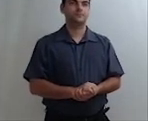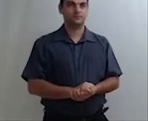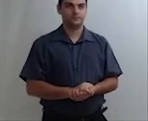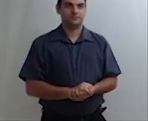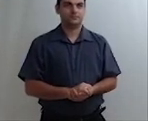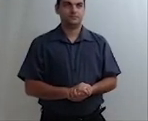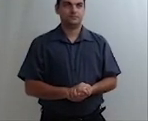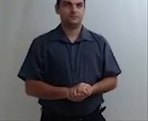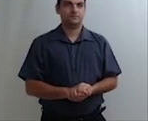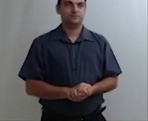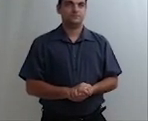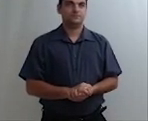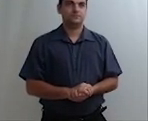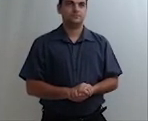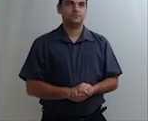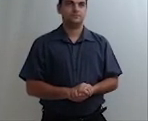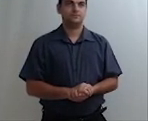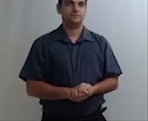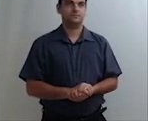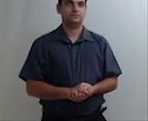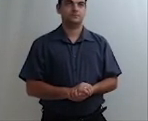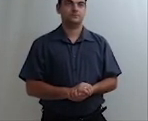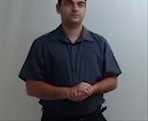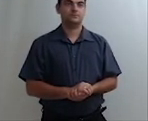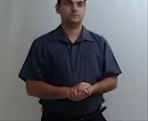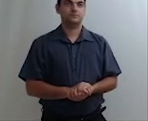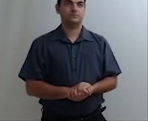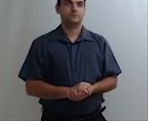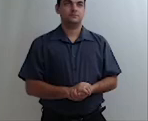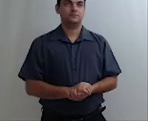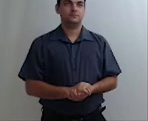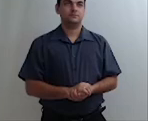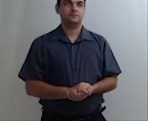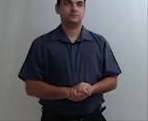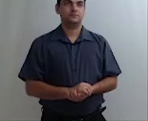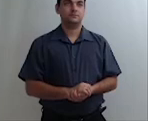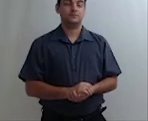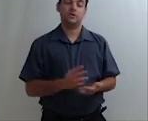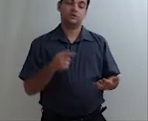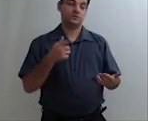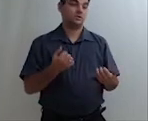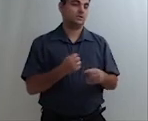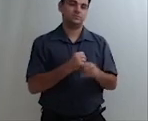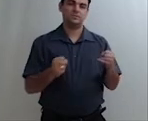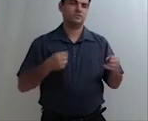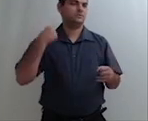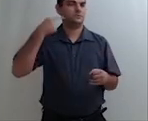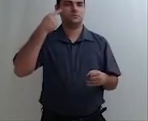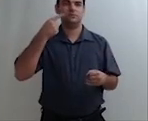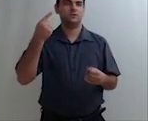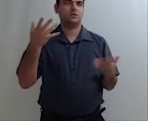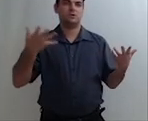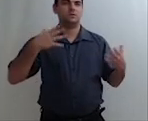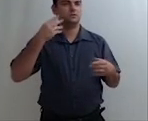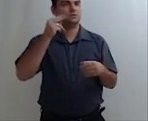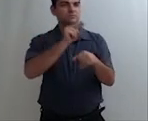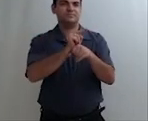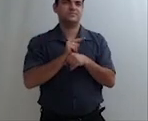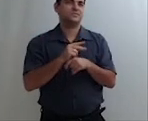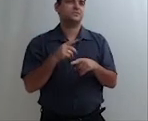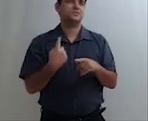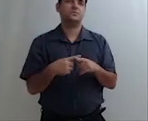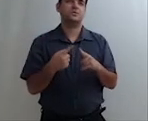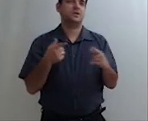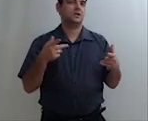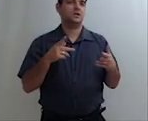Presidente dinís registo que incabivel o pedido de sustentação oral bem como de inclusão processo em pauta para intimação das partes do julgamento de agrave